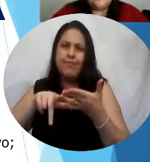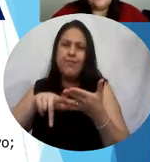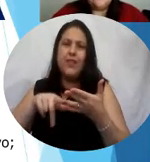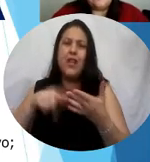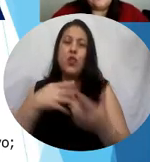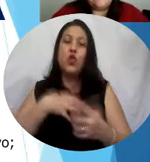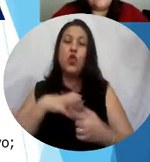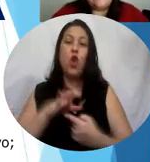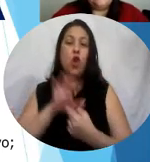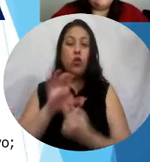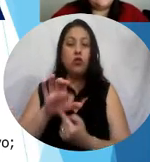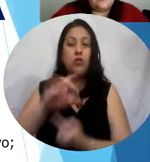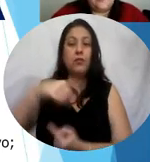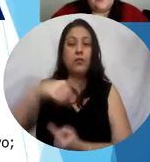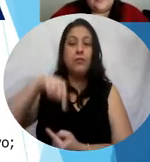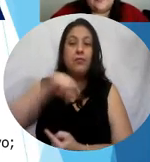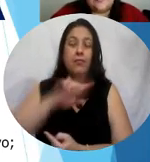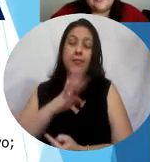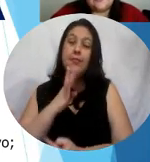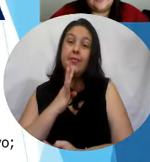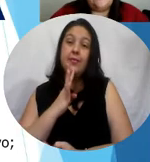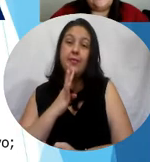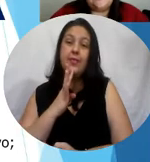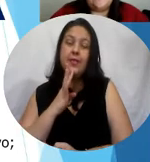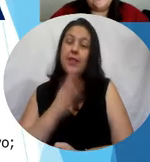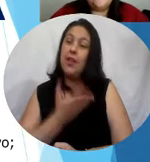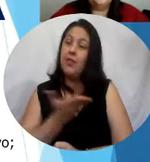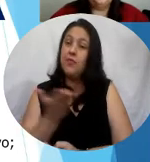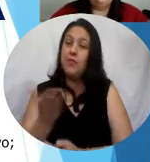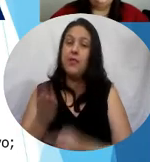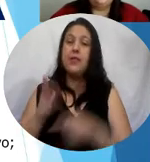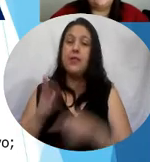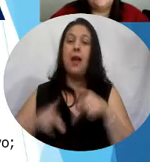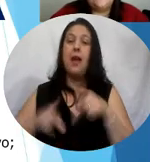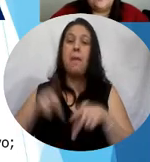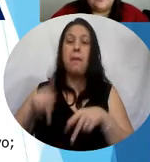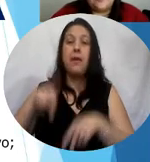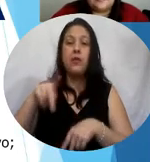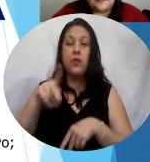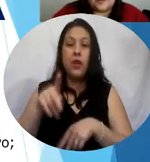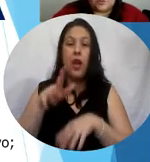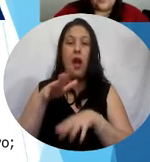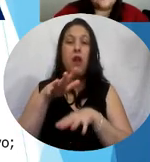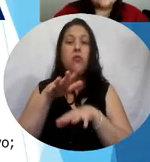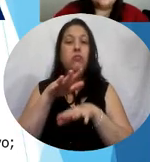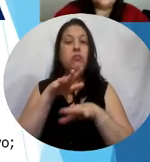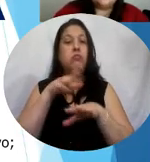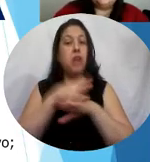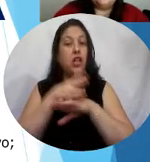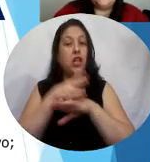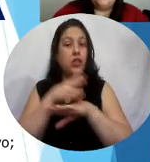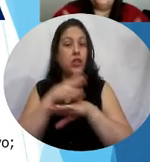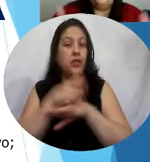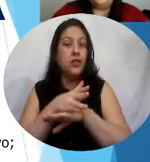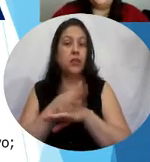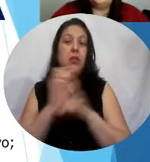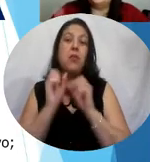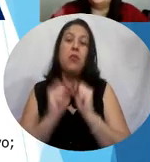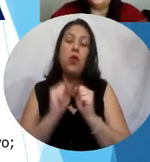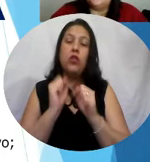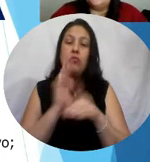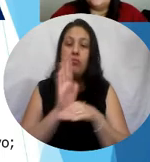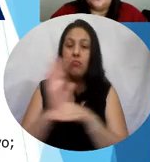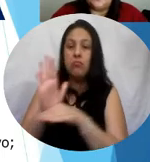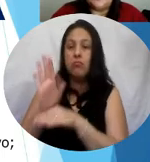tudo isso, na pastoral em que vocês fazem parte, para formar também outras pessoas. Então, em